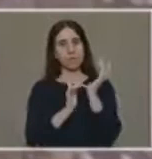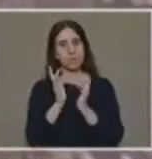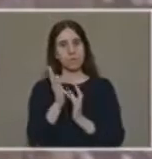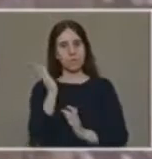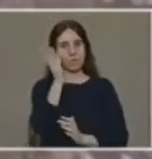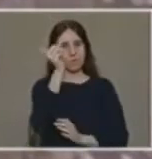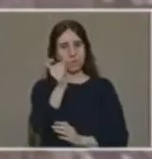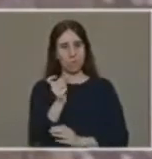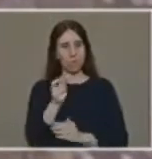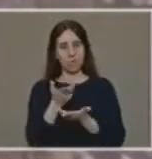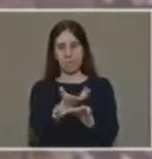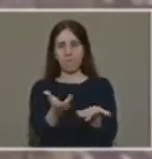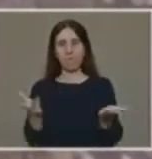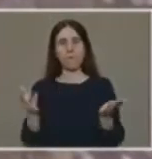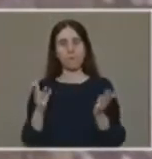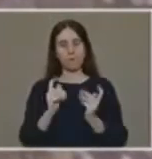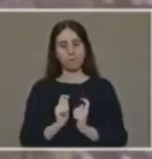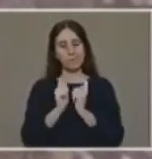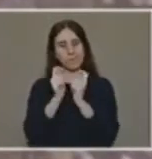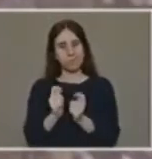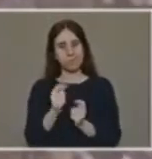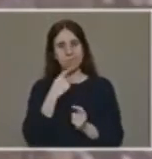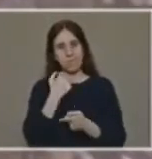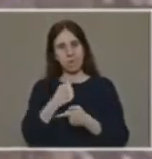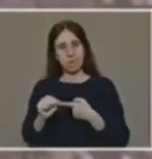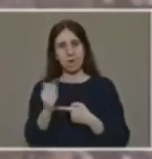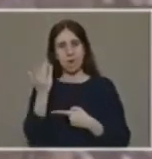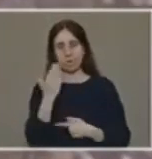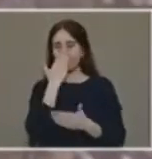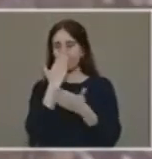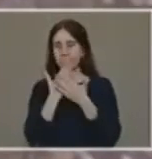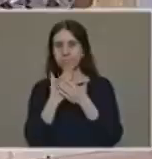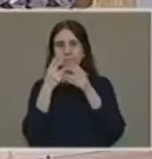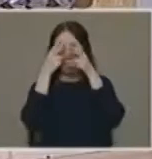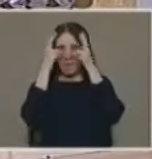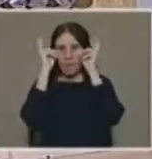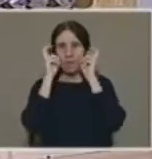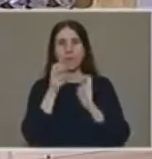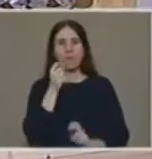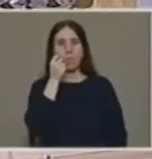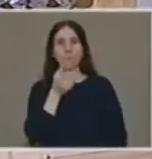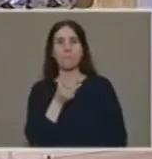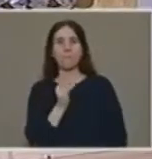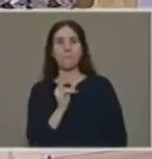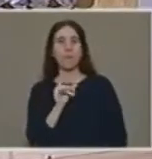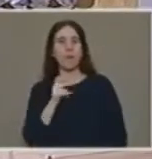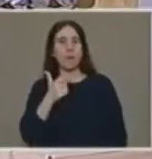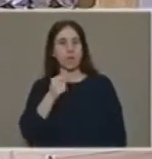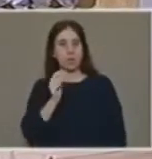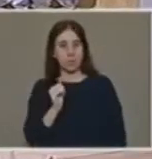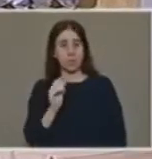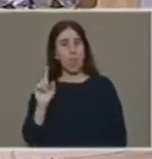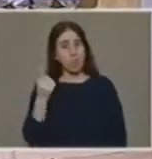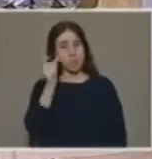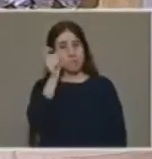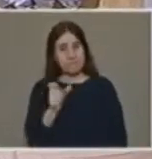vós entregaste e negaste na presença de Pilatos, estando ele resolvido a soltá-lo.